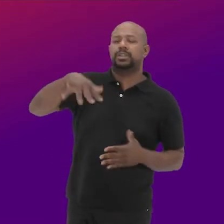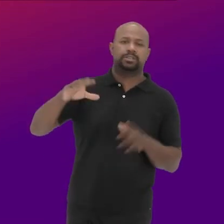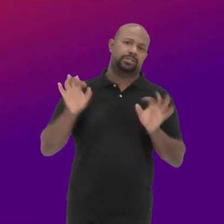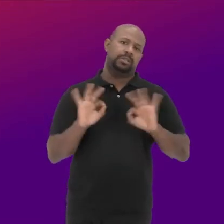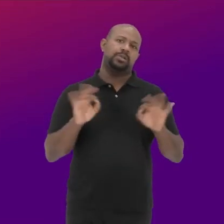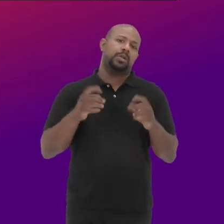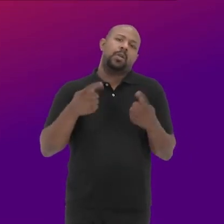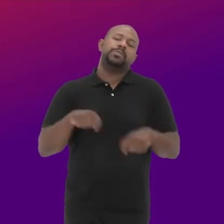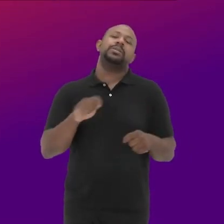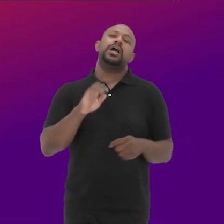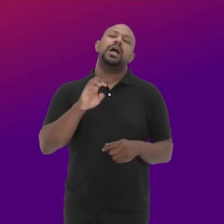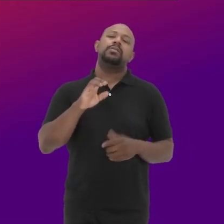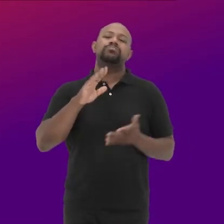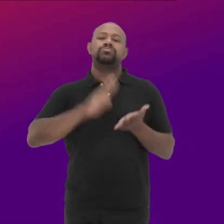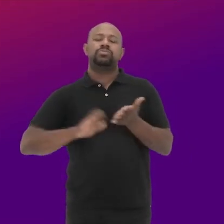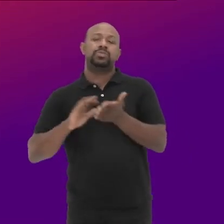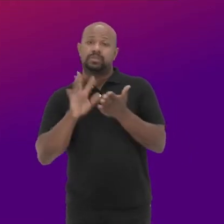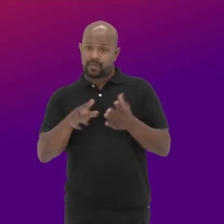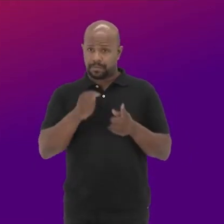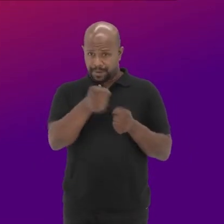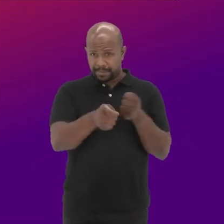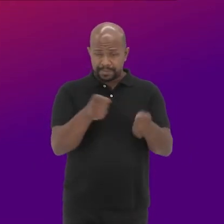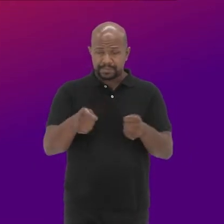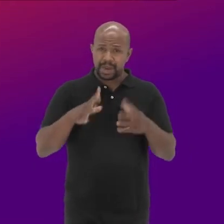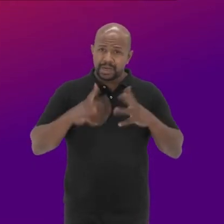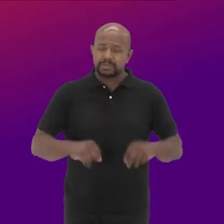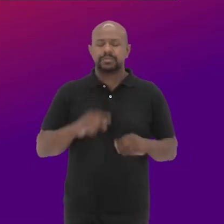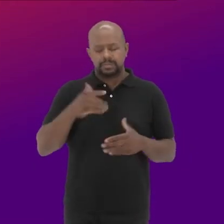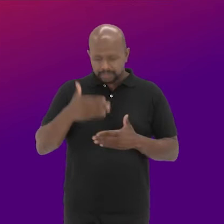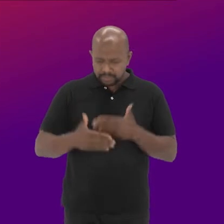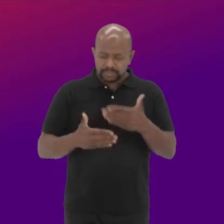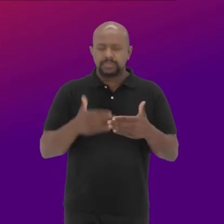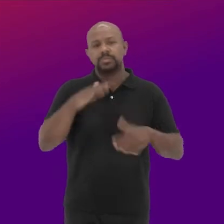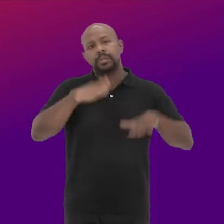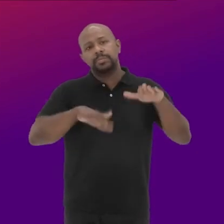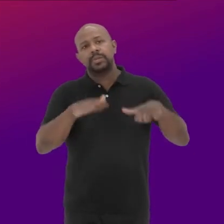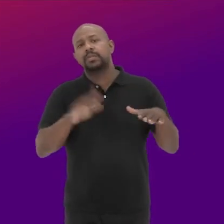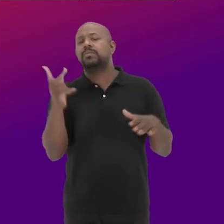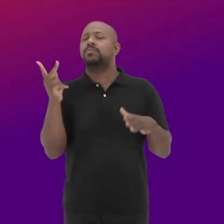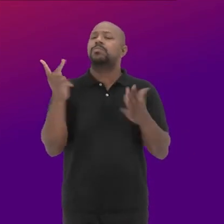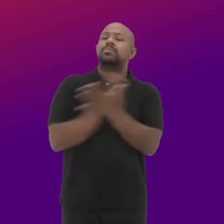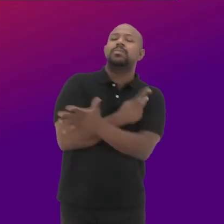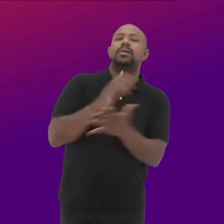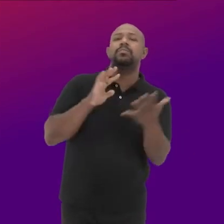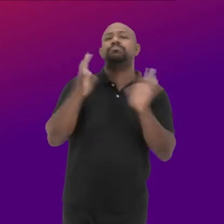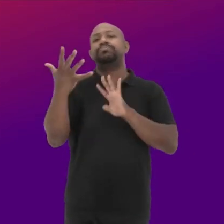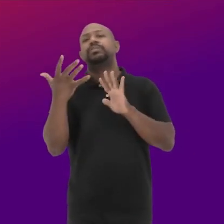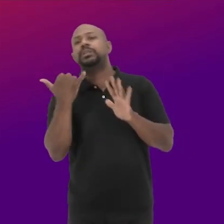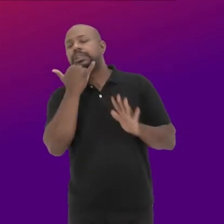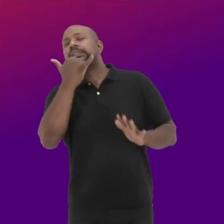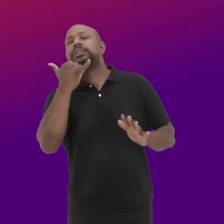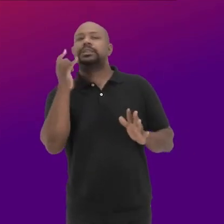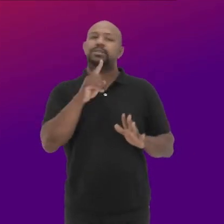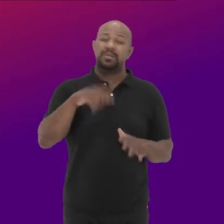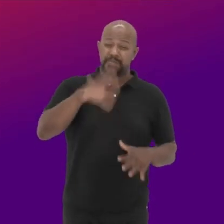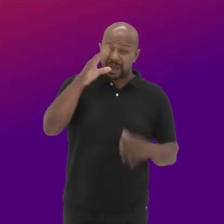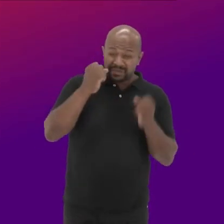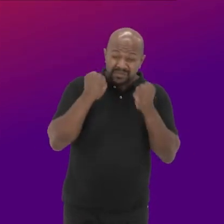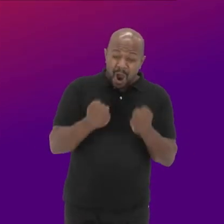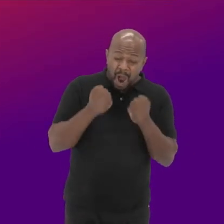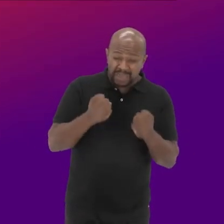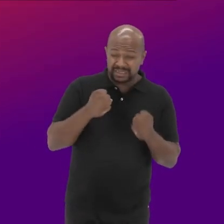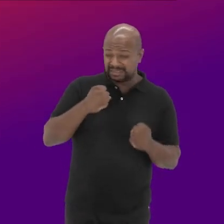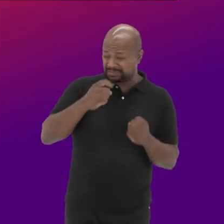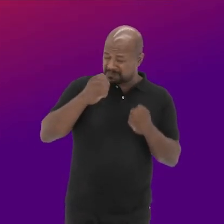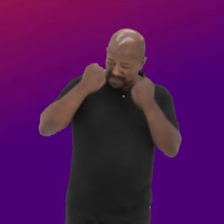necessidade de exclusão. E são feitos pagamentos de forma gradual, de acordo com a severidade do evento, entendendo que quanto mais